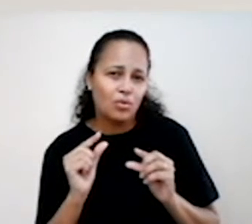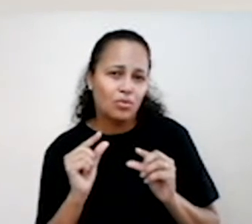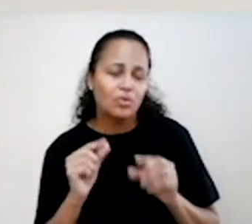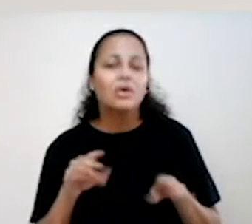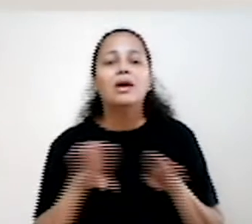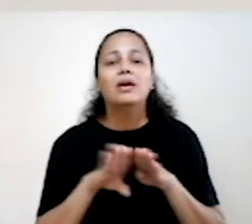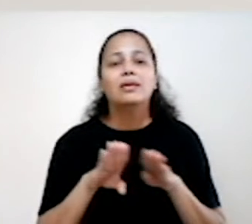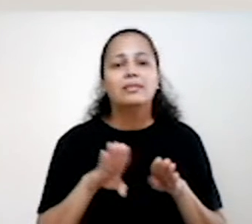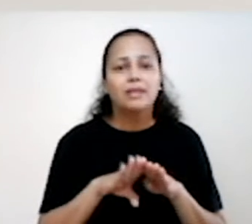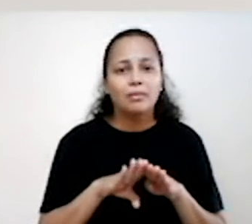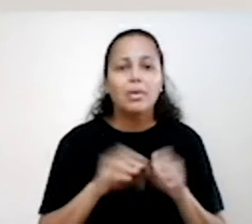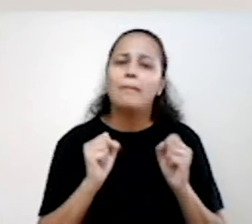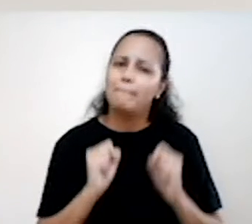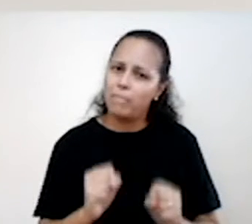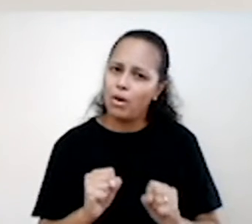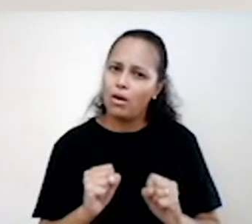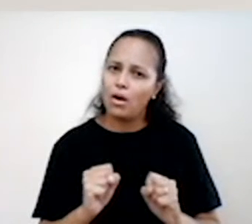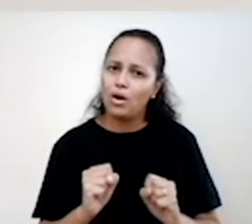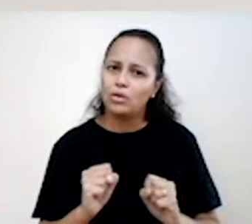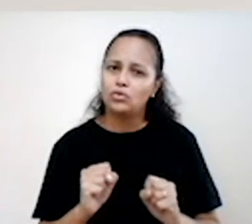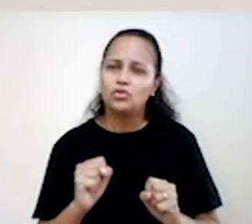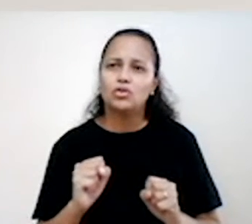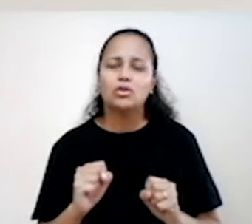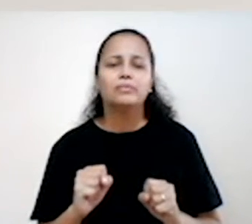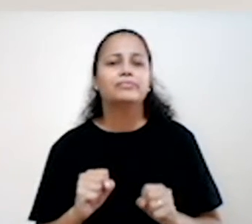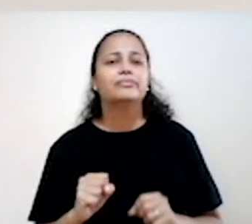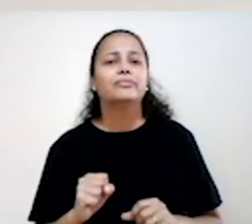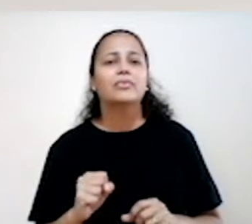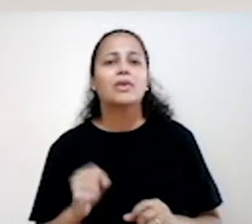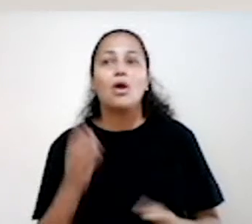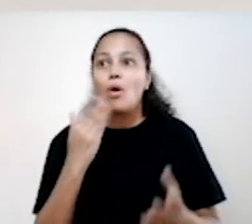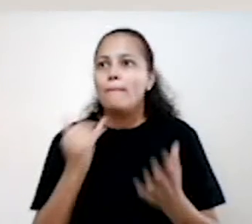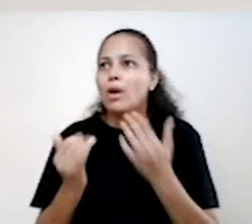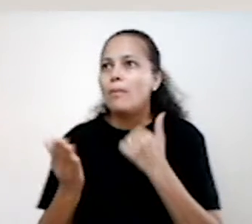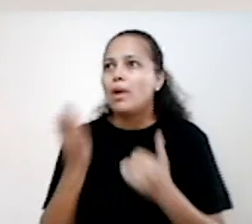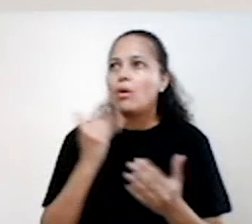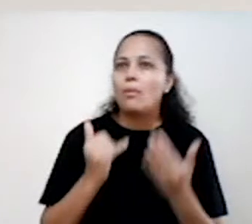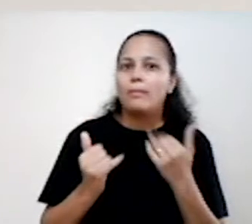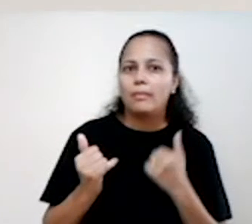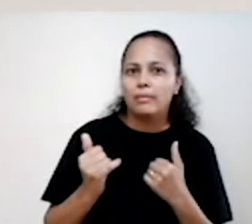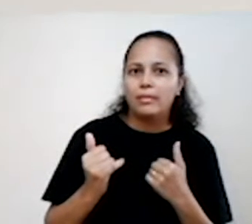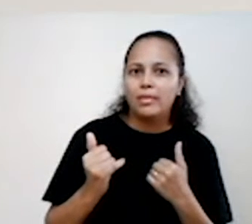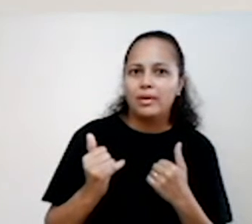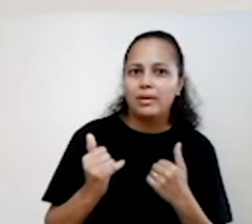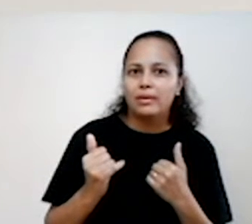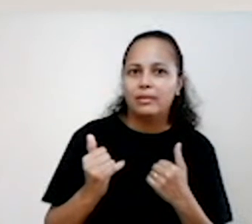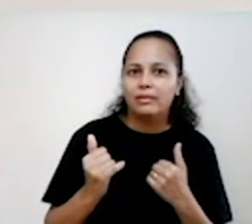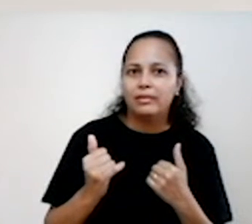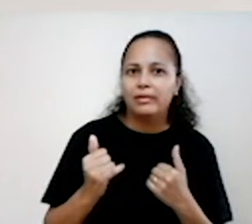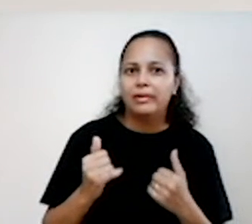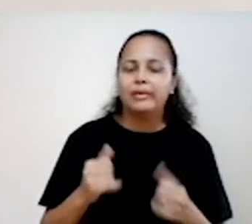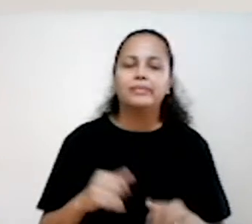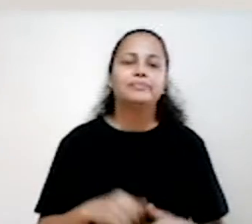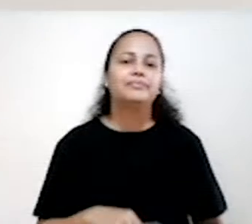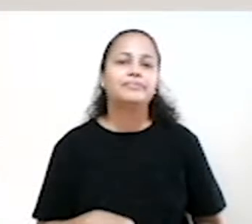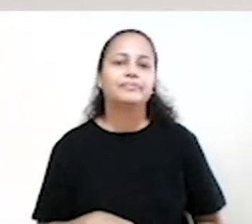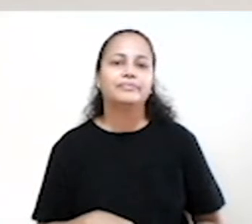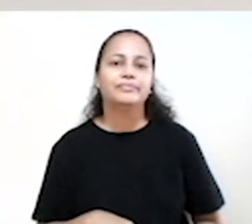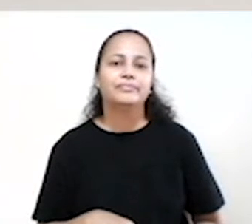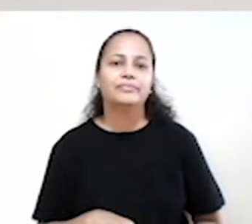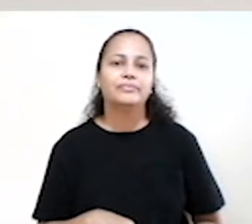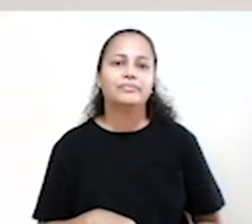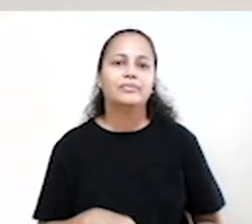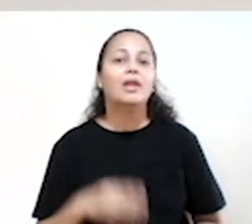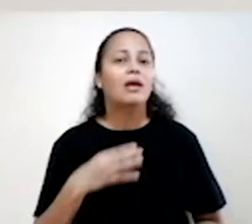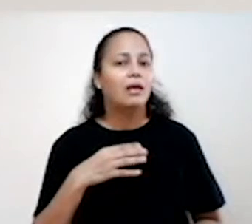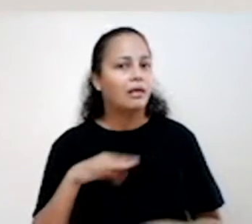alguns casos pode acontecer também o contrário, que é a alimentação compulsiva, podendo ocorrer a má digestão e o mau funcionamento do